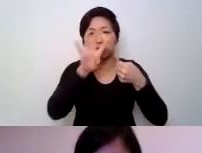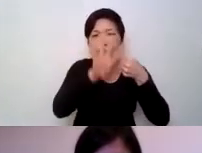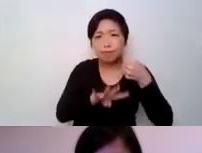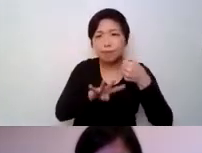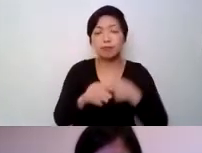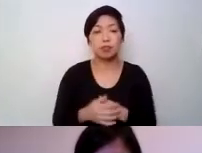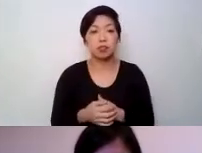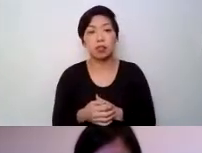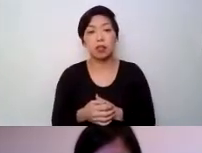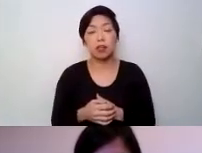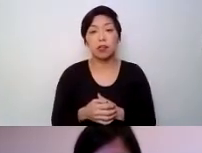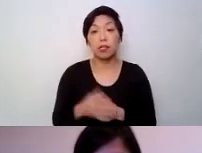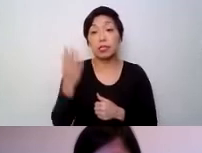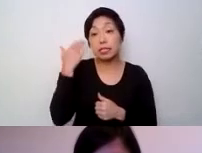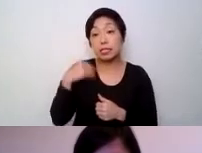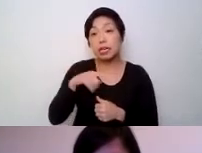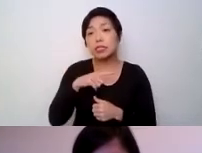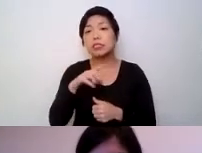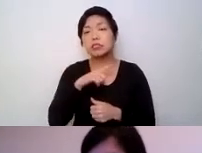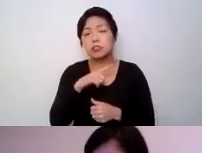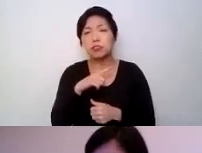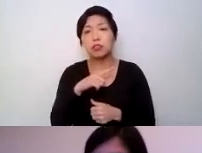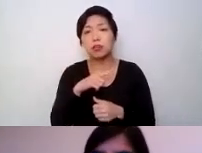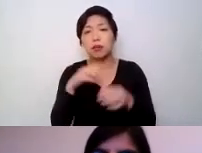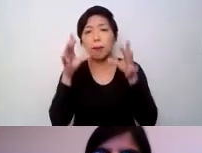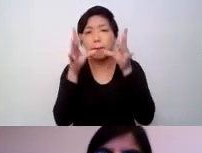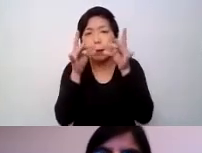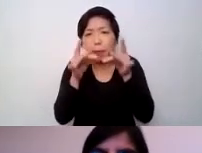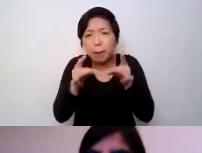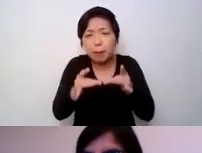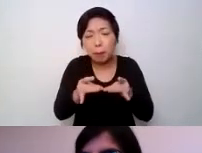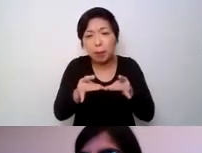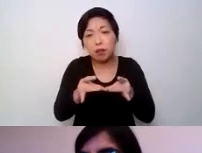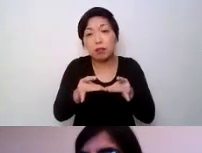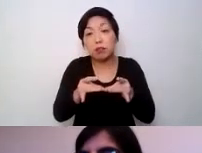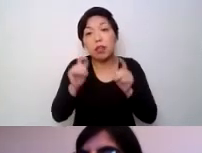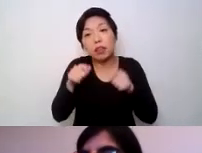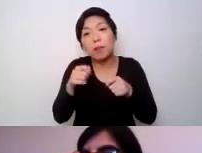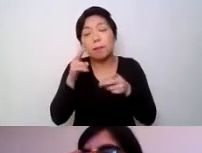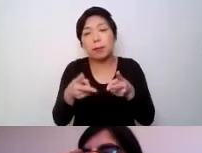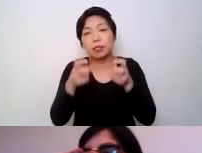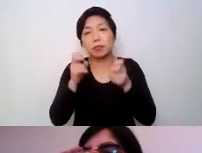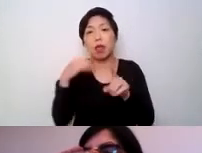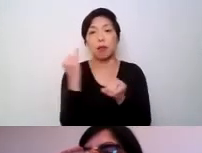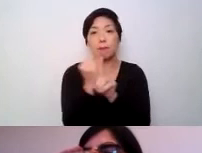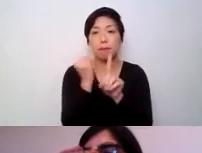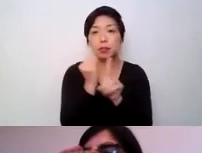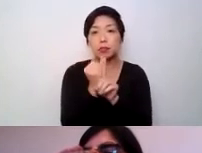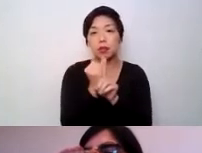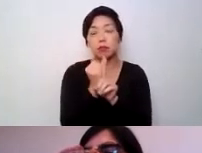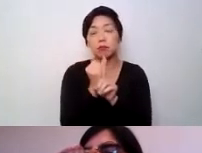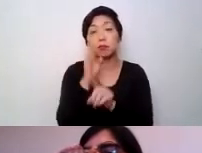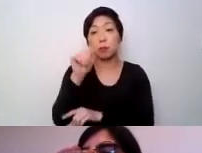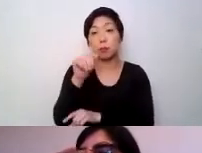espaços onde havia a presilha do portão que ainda são presentes hoje dá para ver que era um portão metálico em bronze